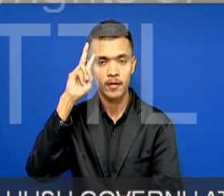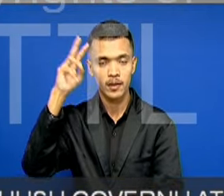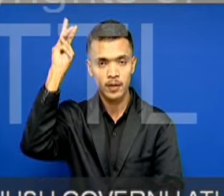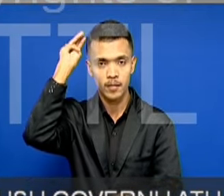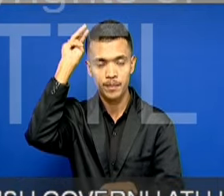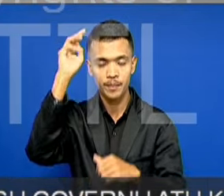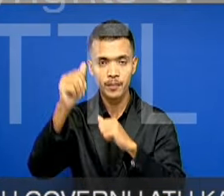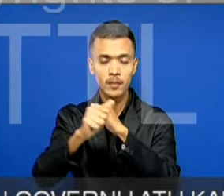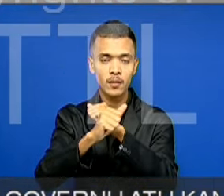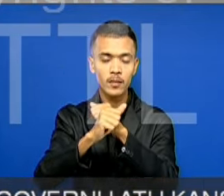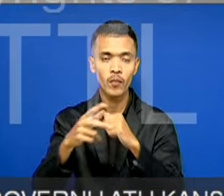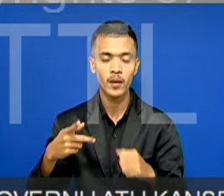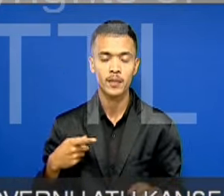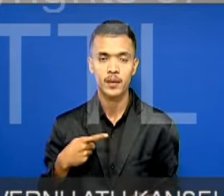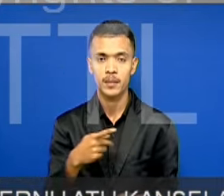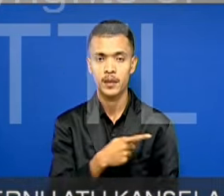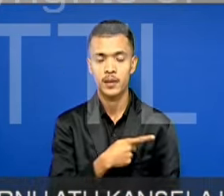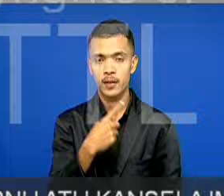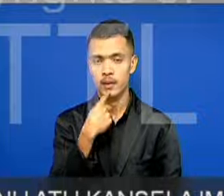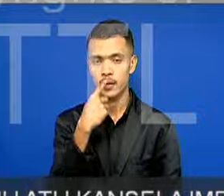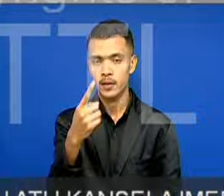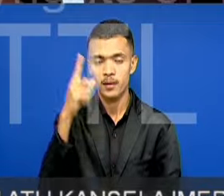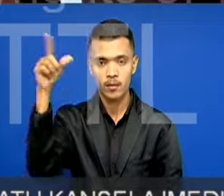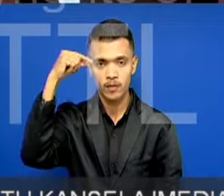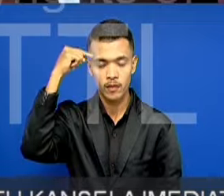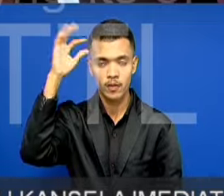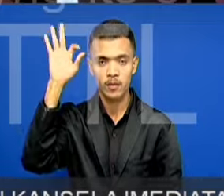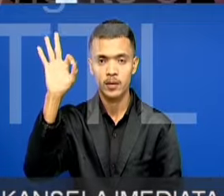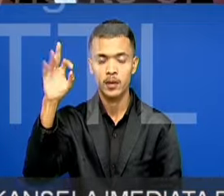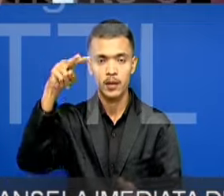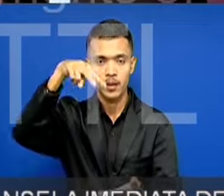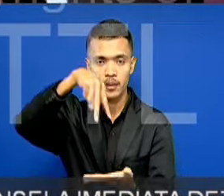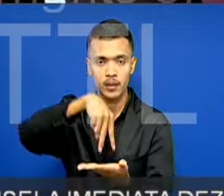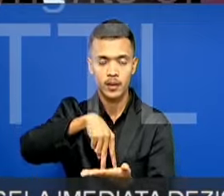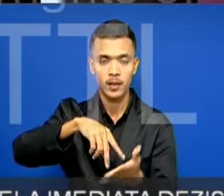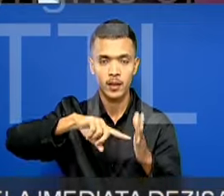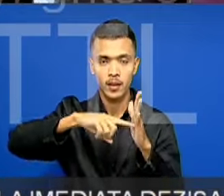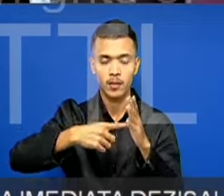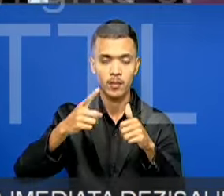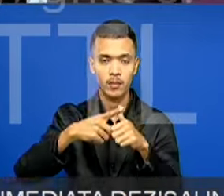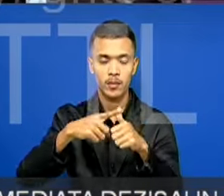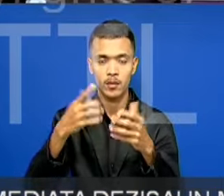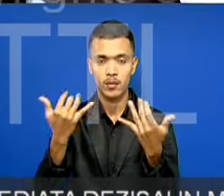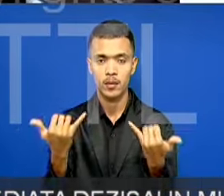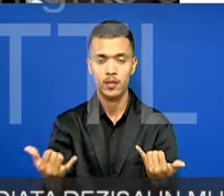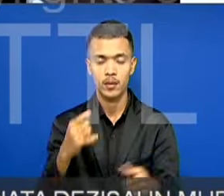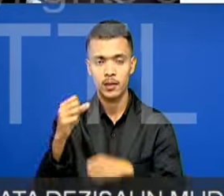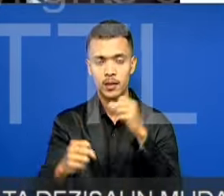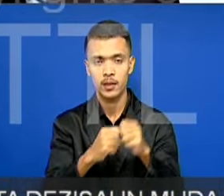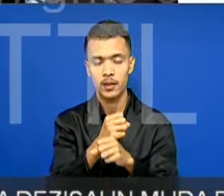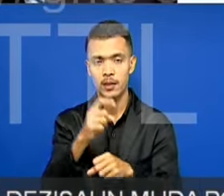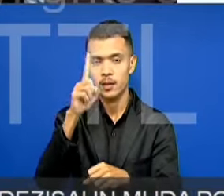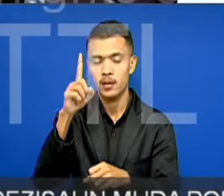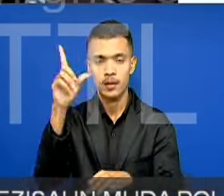Vice-ministro assunto parlamentar adérito Hugo Hateten. Governação da CIA nem existência, se início to ohin loron tinan idaona e a